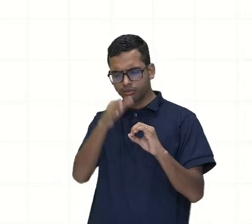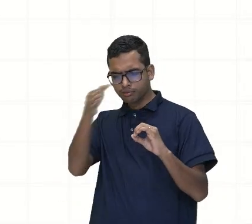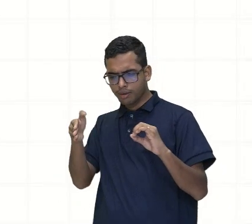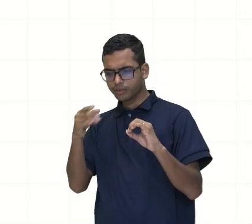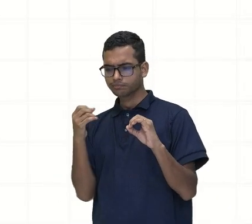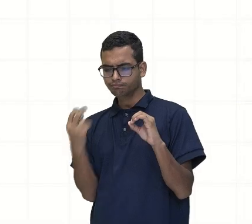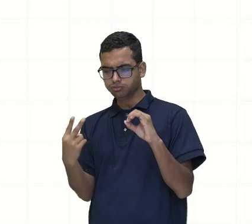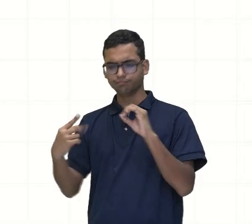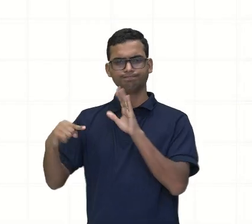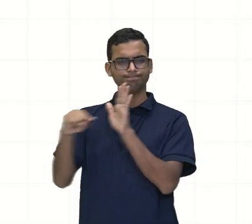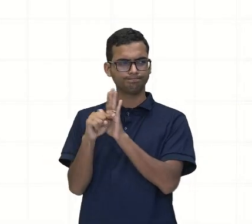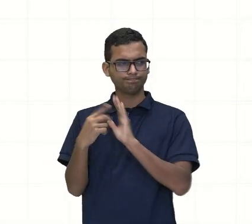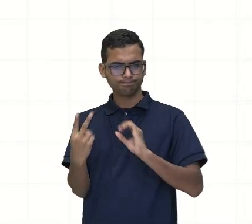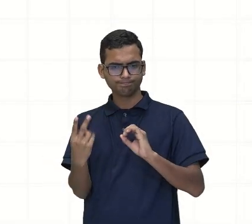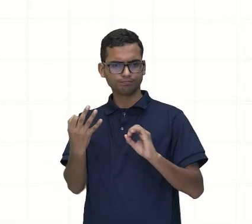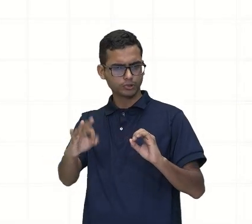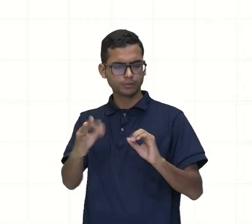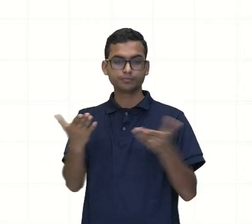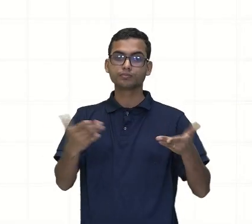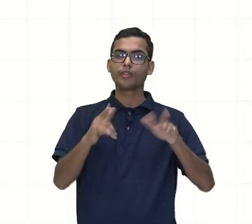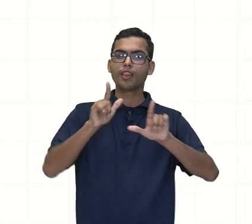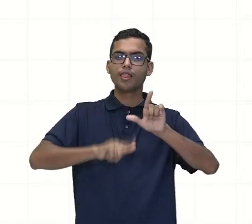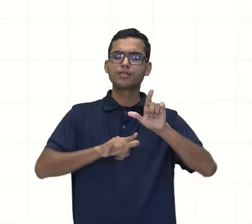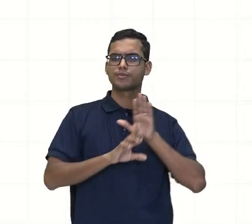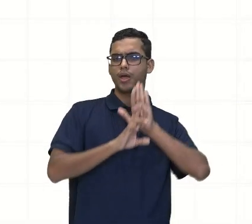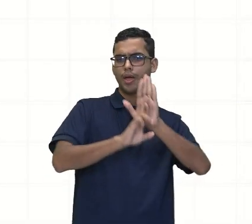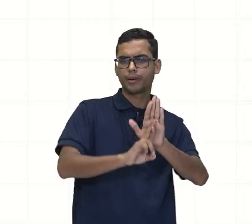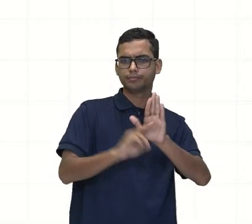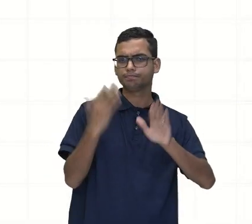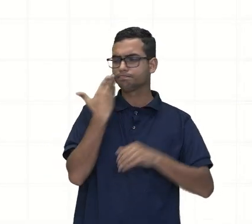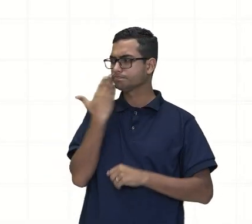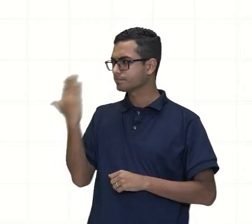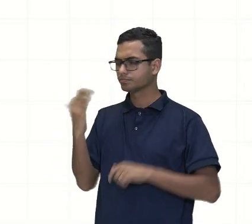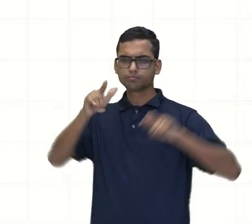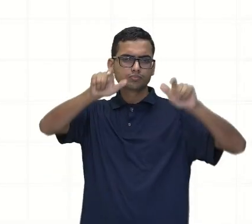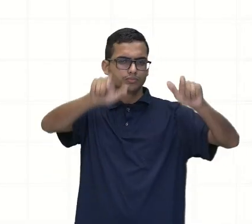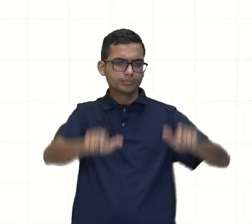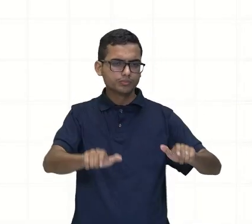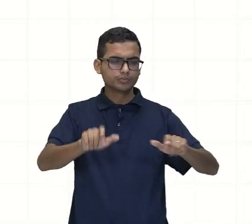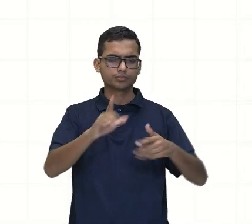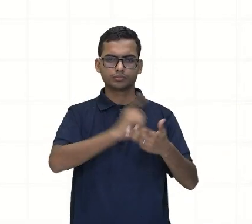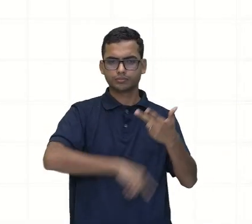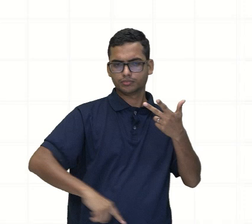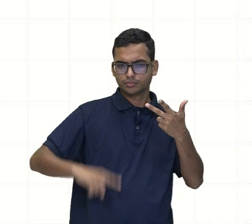E qual é a letra que representa a cidade?